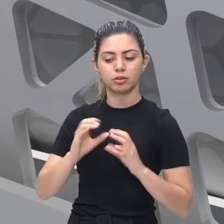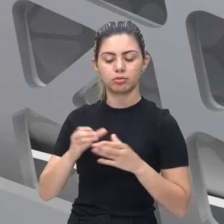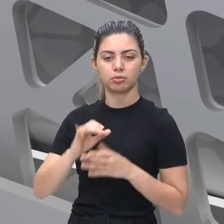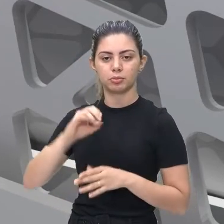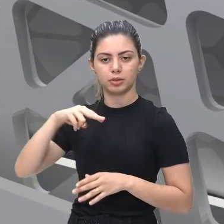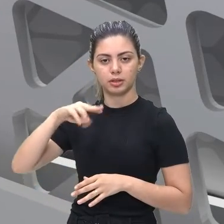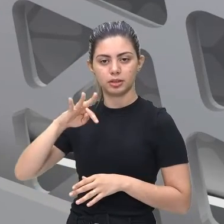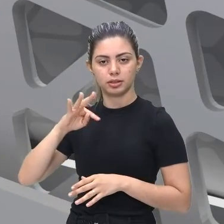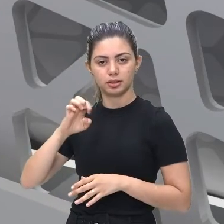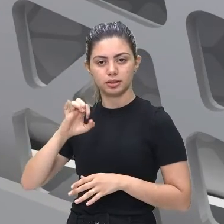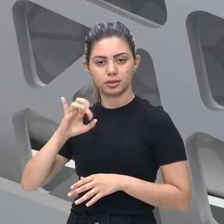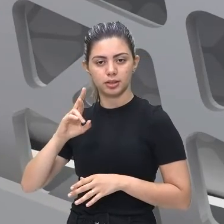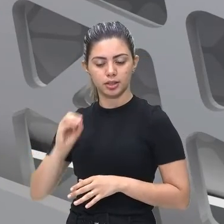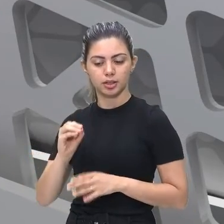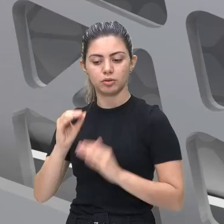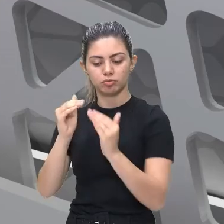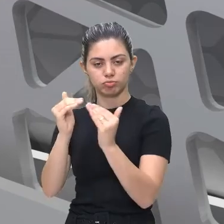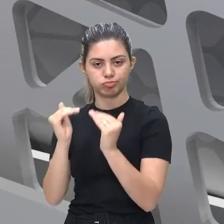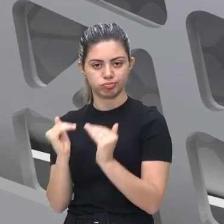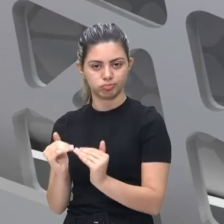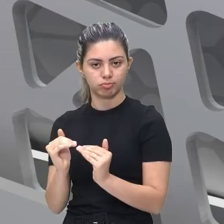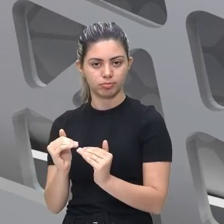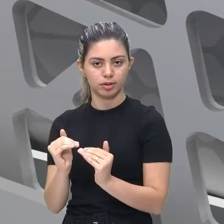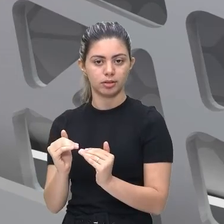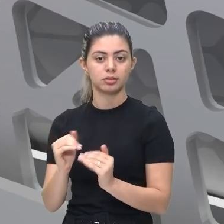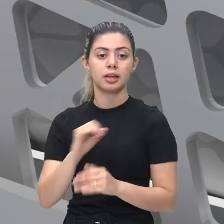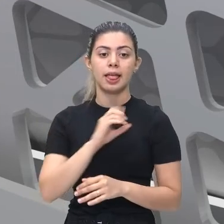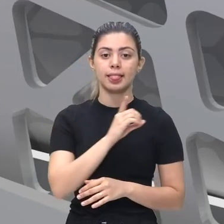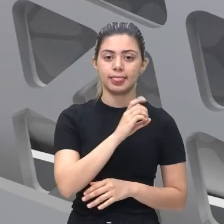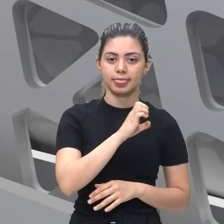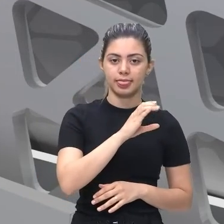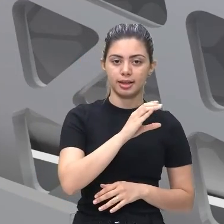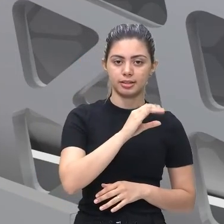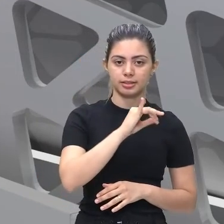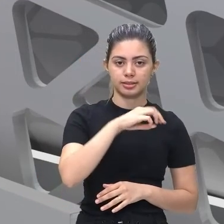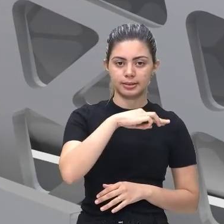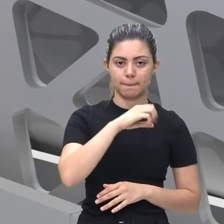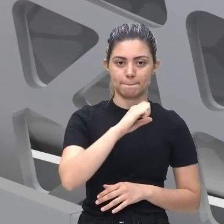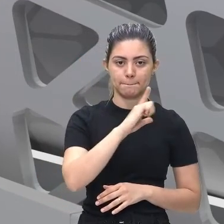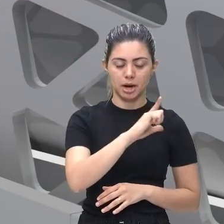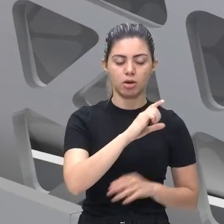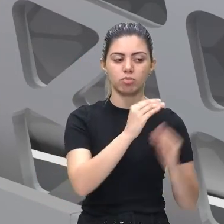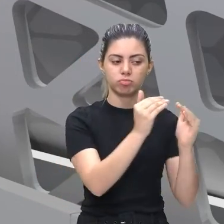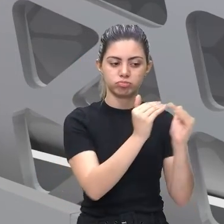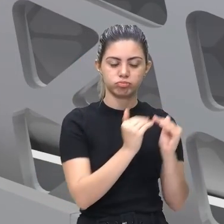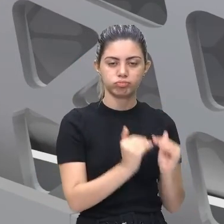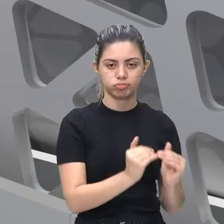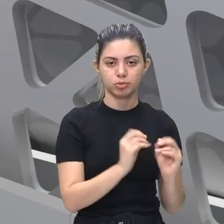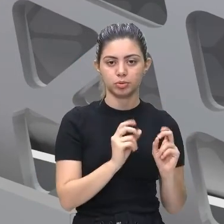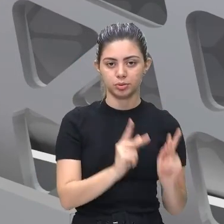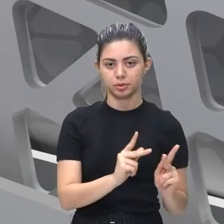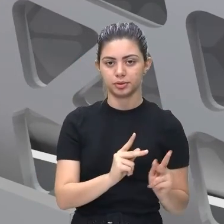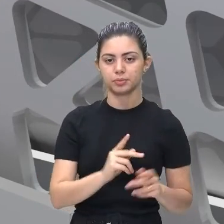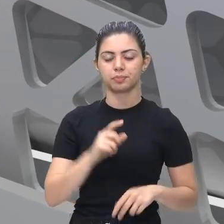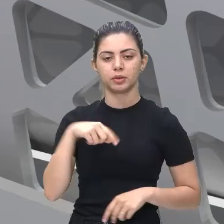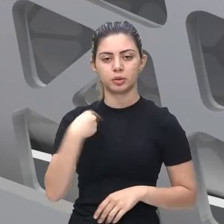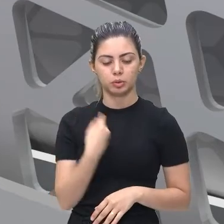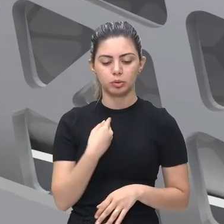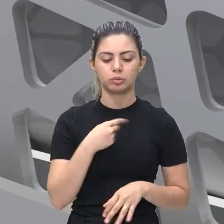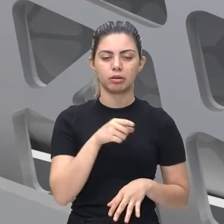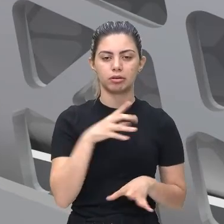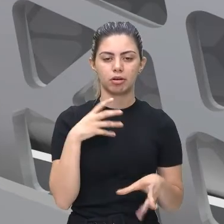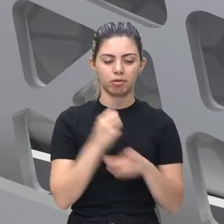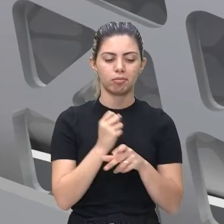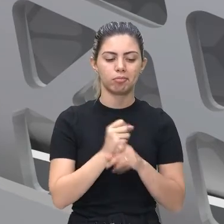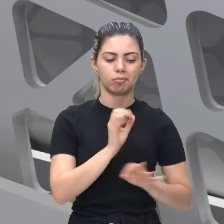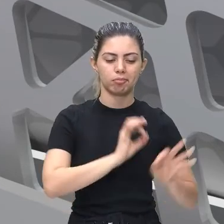debaixo de parte inteira. Parte decimal, debaixo de parte decimal, quando você está estruturando a tua